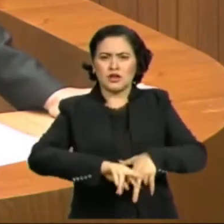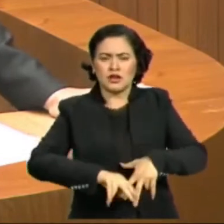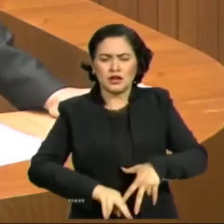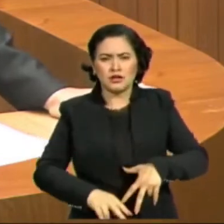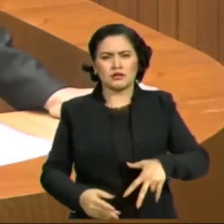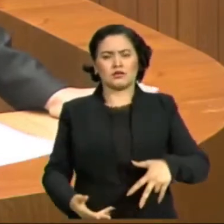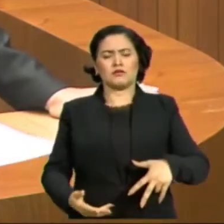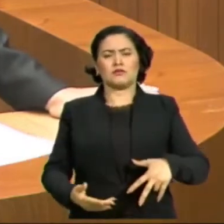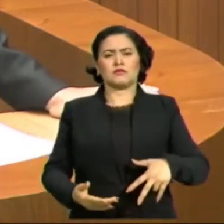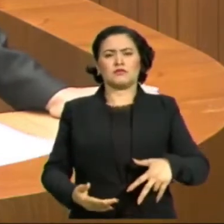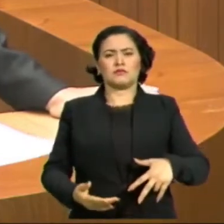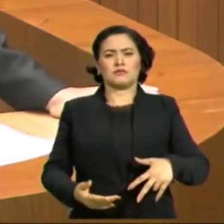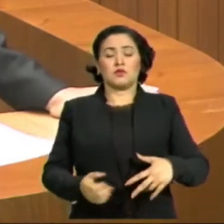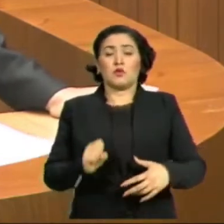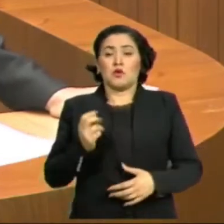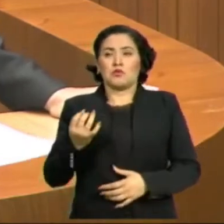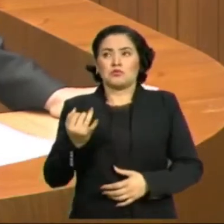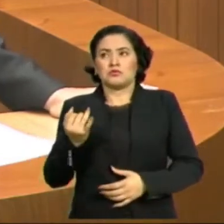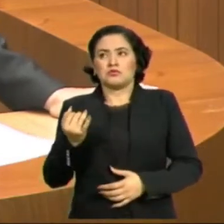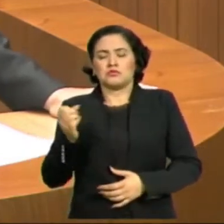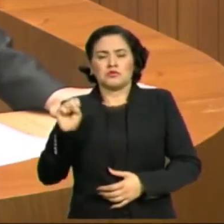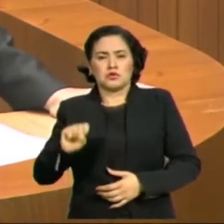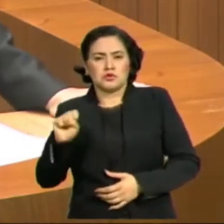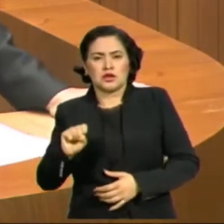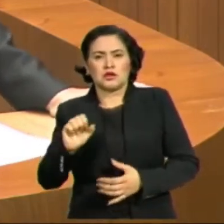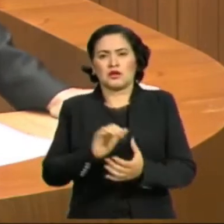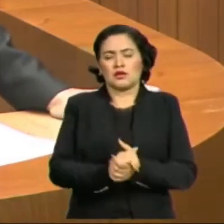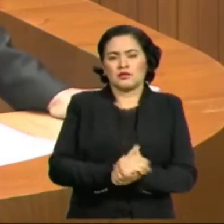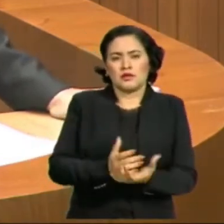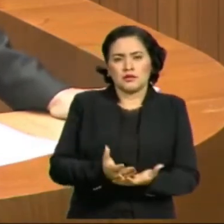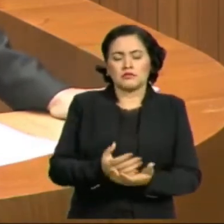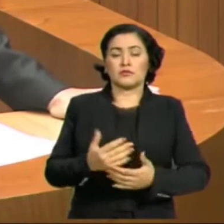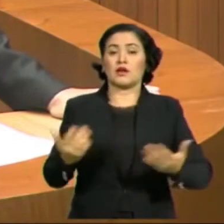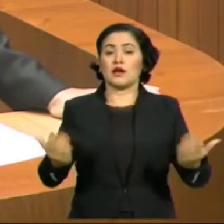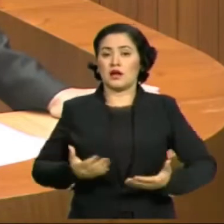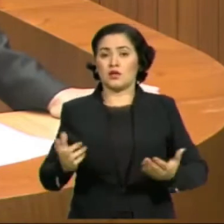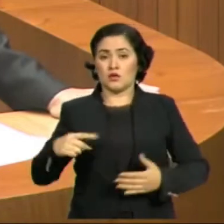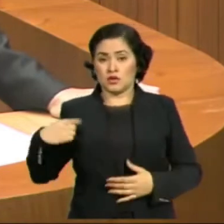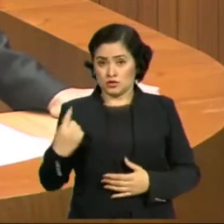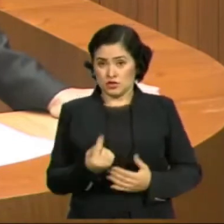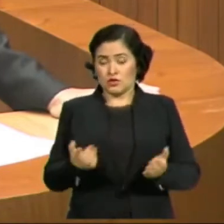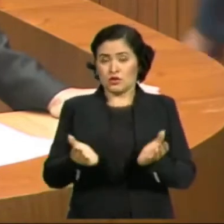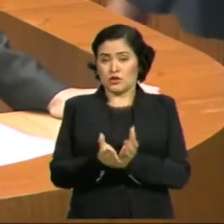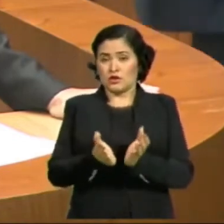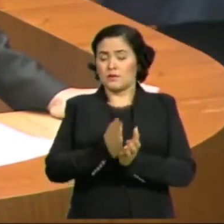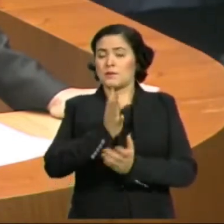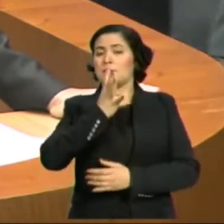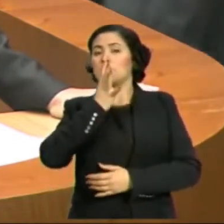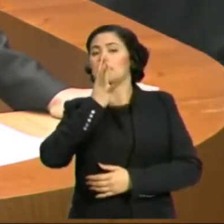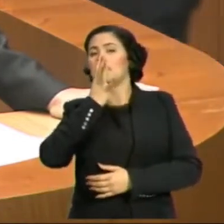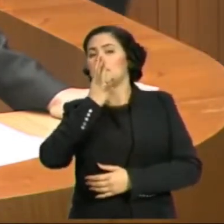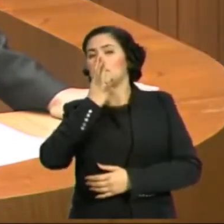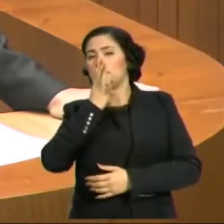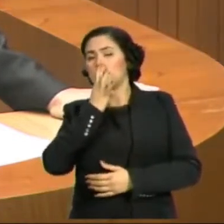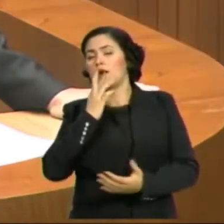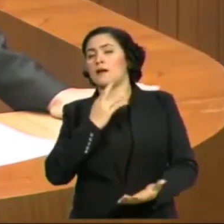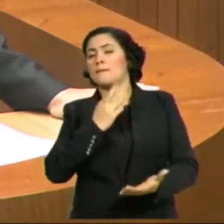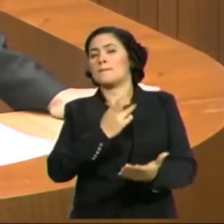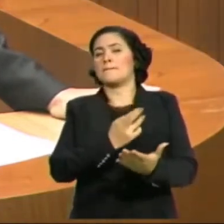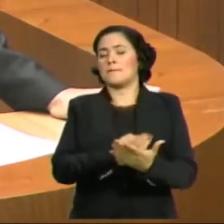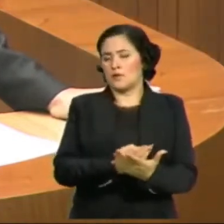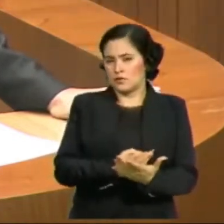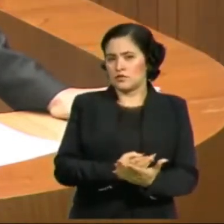cristãos, vamos observar o parecer que ficou agora nas mãos do